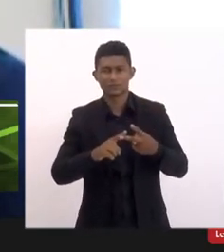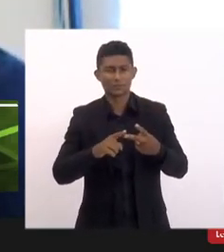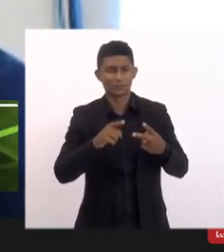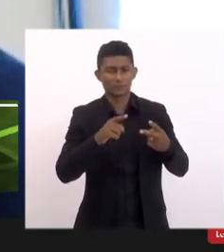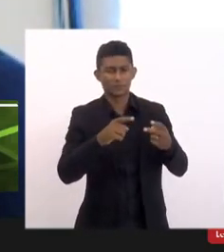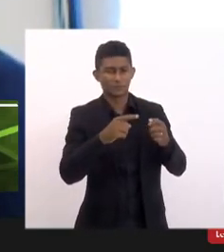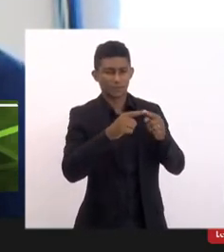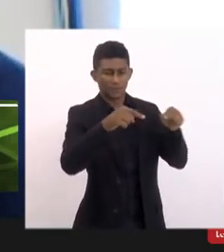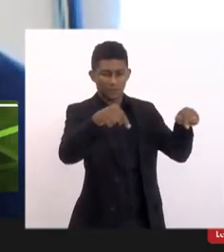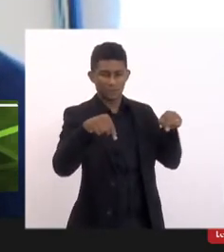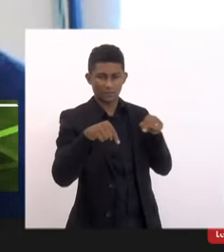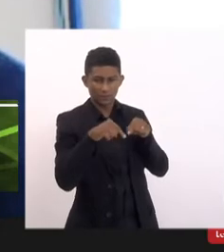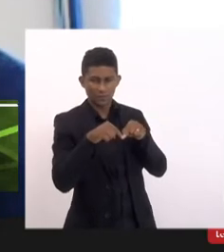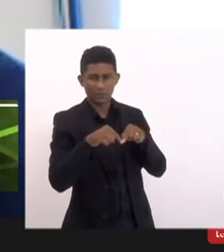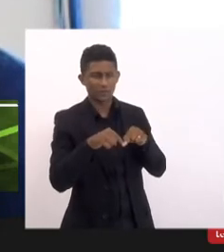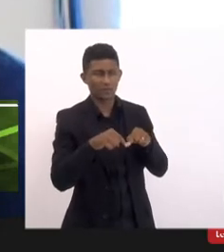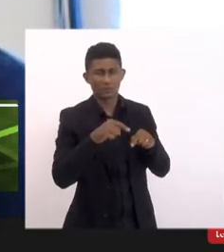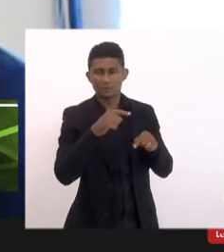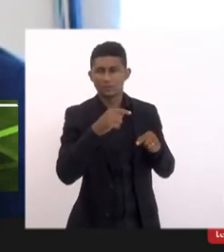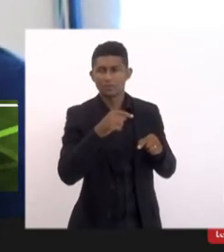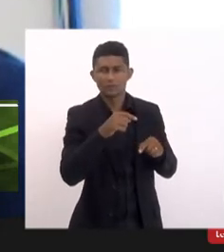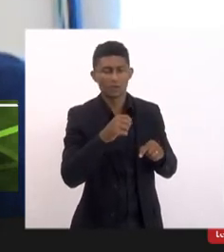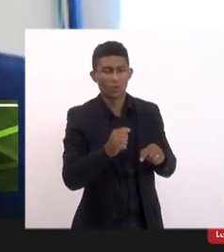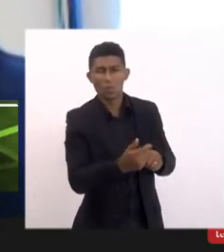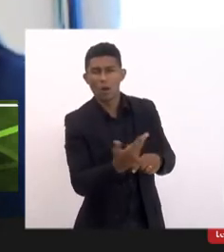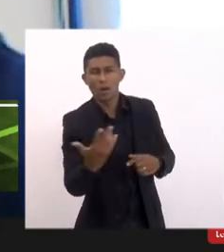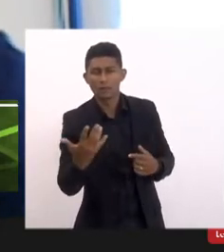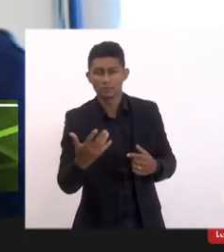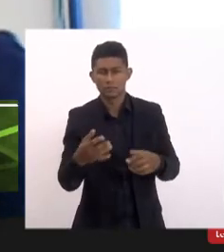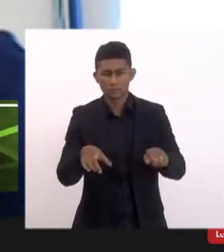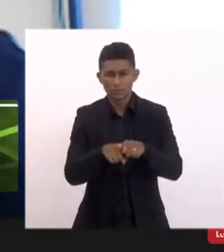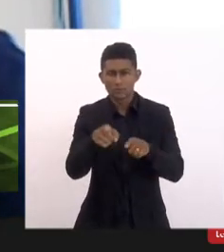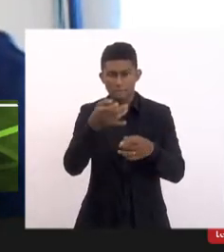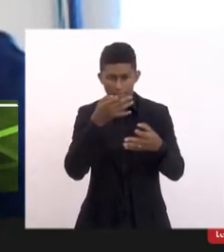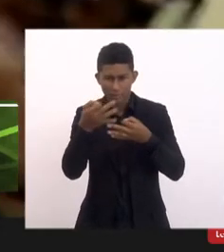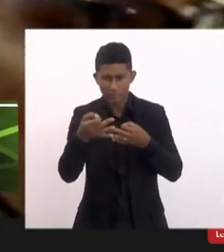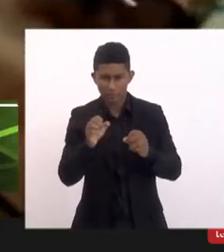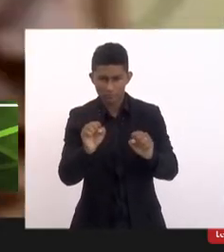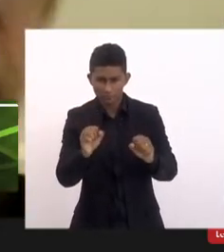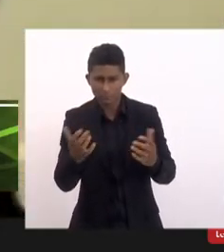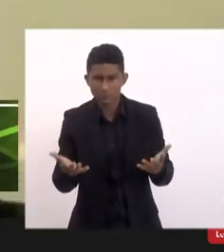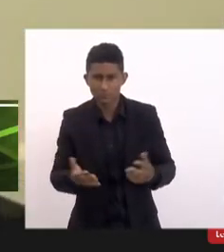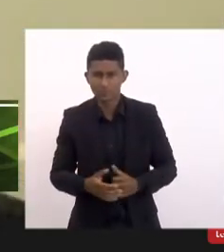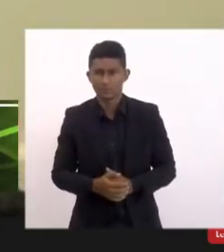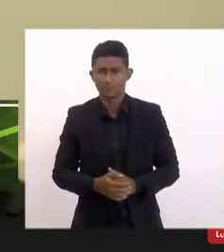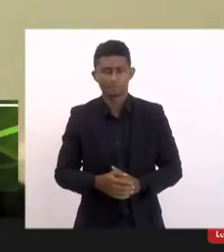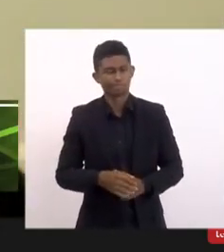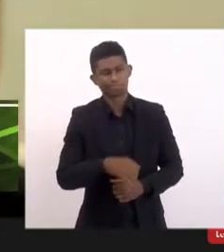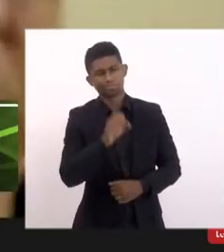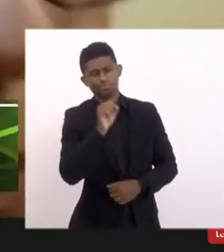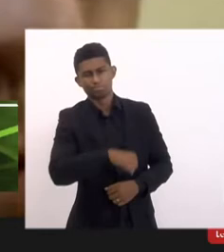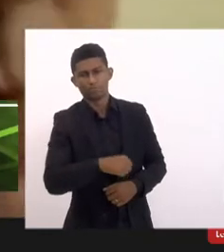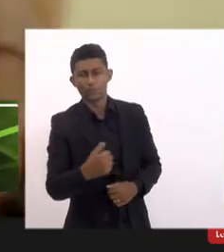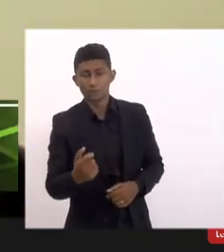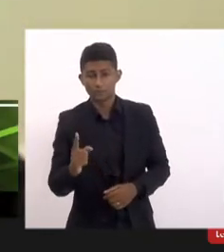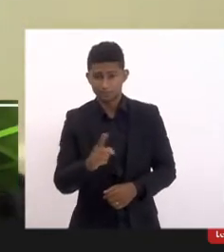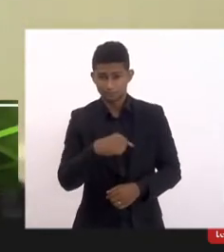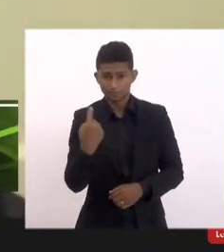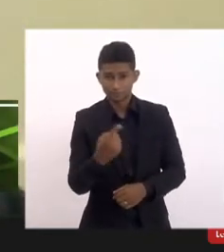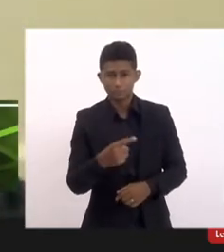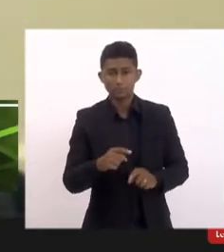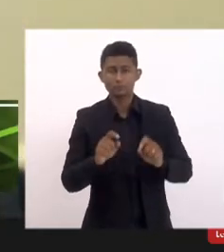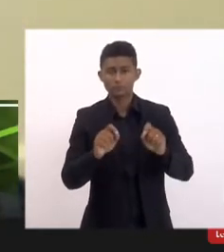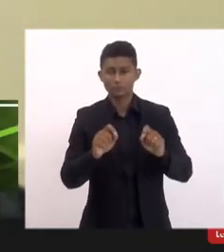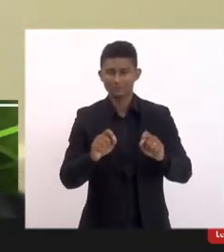aula. Se eu pudesse também comentar um pouco sobre isso. Sim. Nós elaboramos